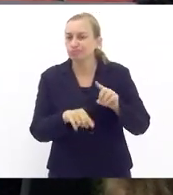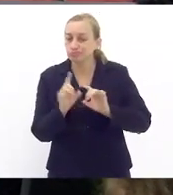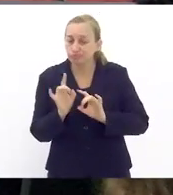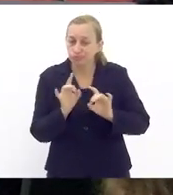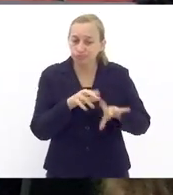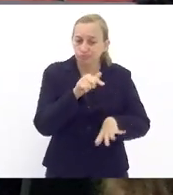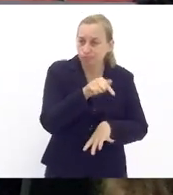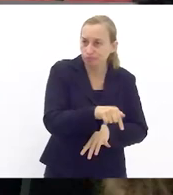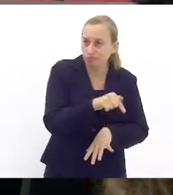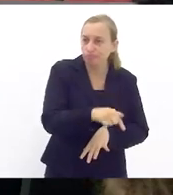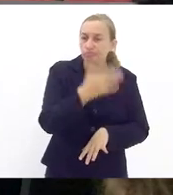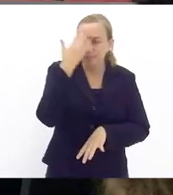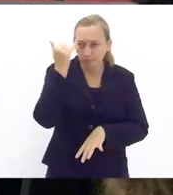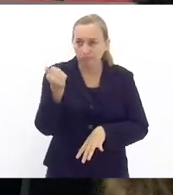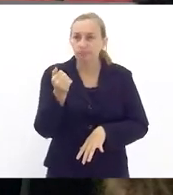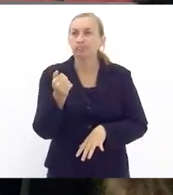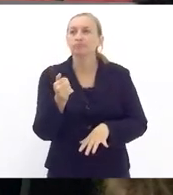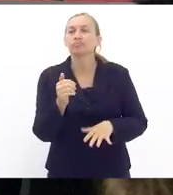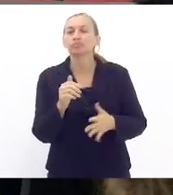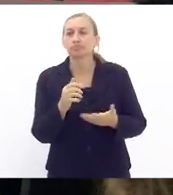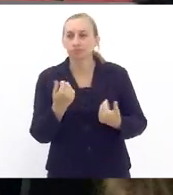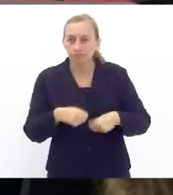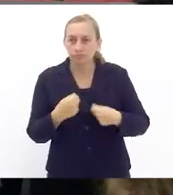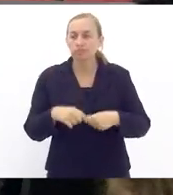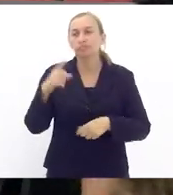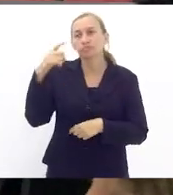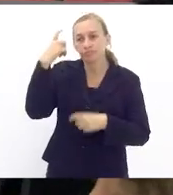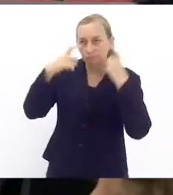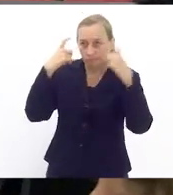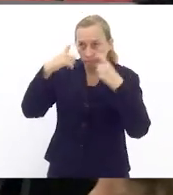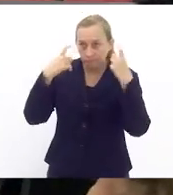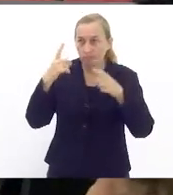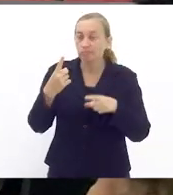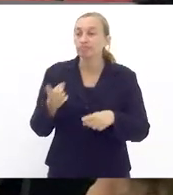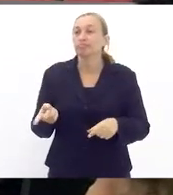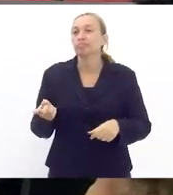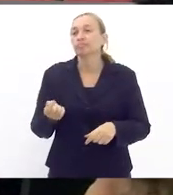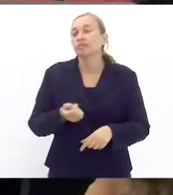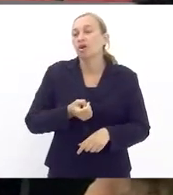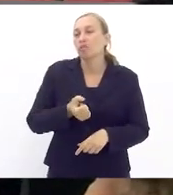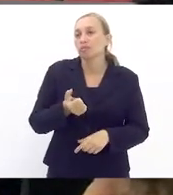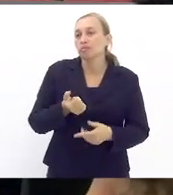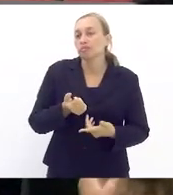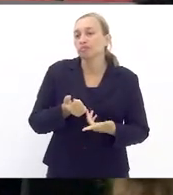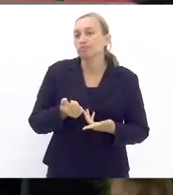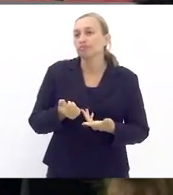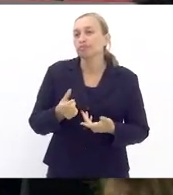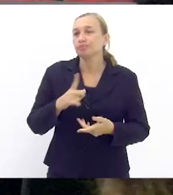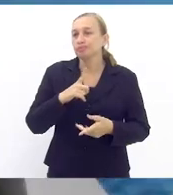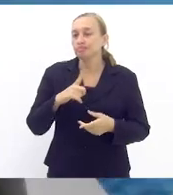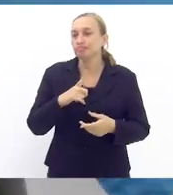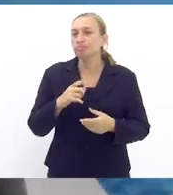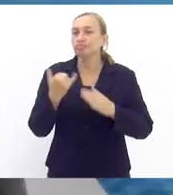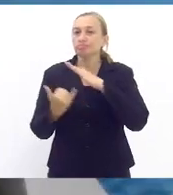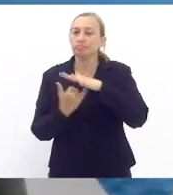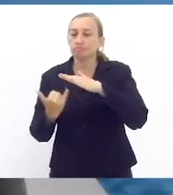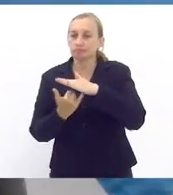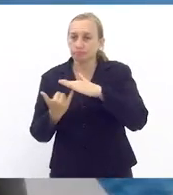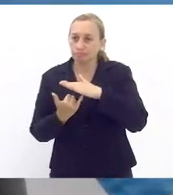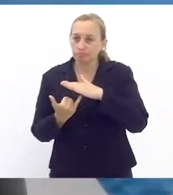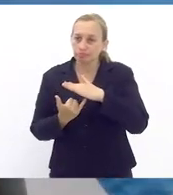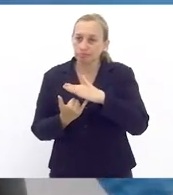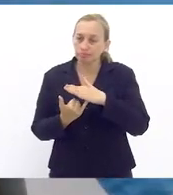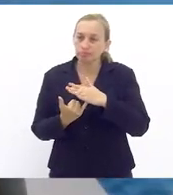mas isso é algo paralelo e também a gente se preocupa porque daqui a pouco a gente vai ter a nossa instituição